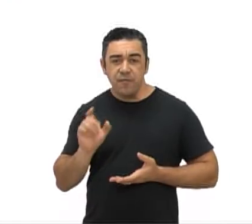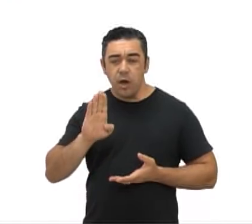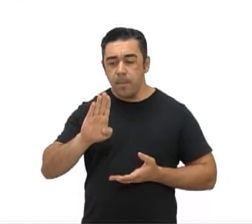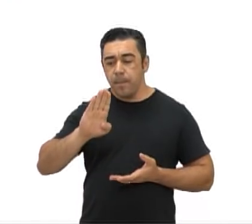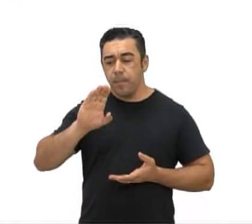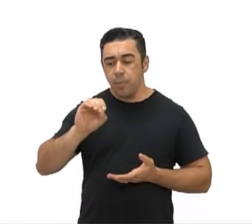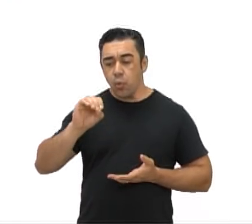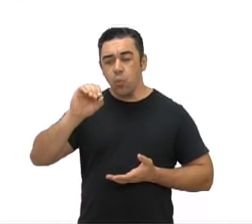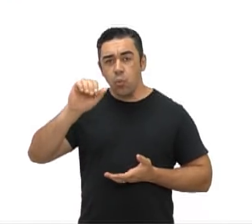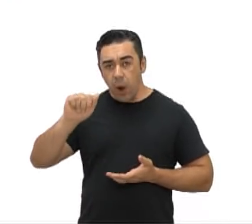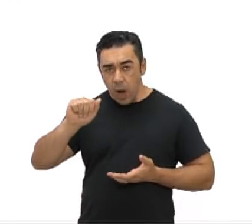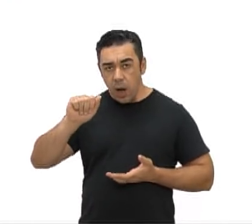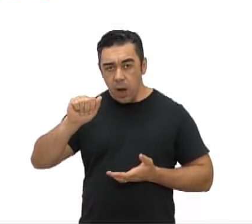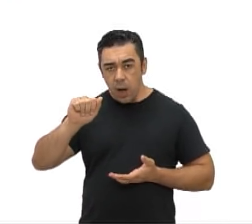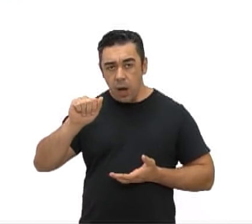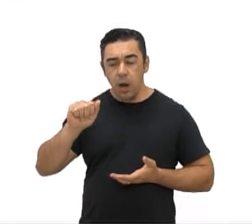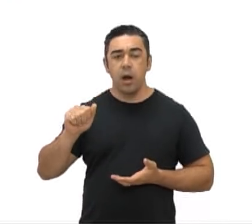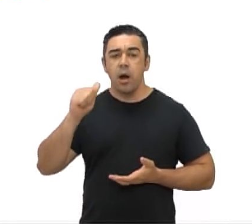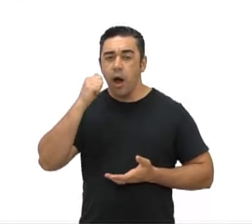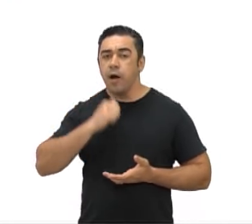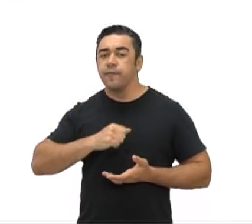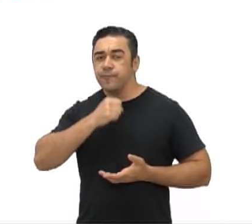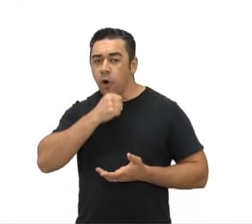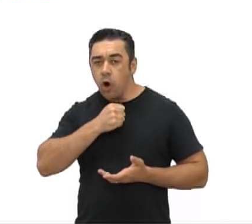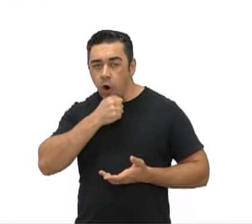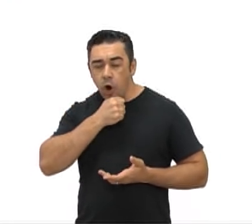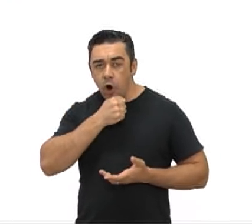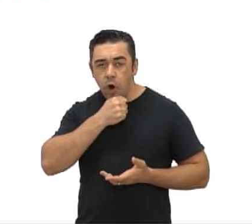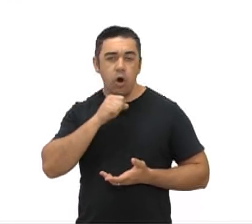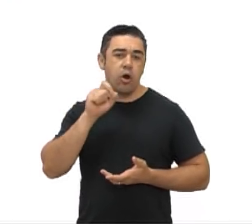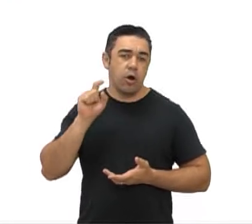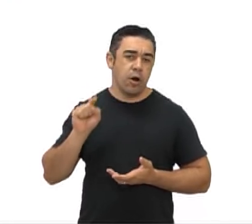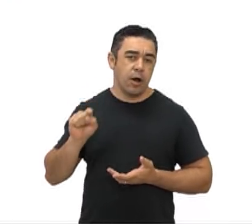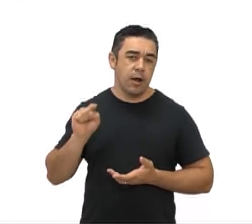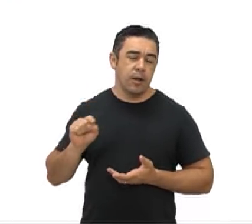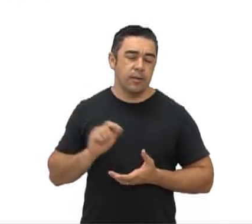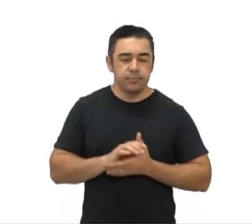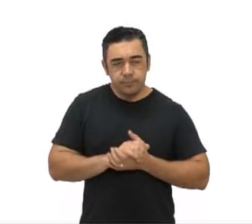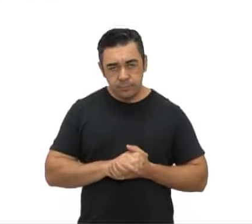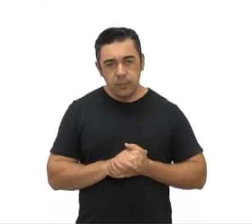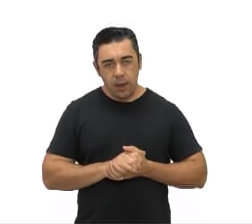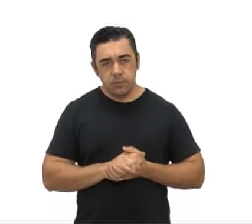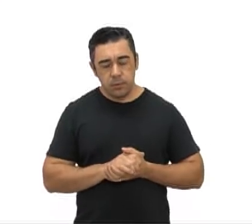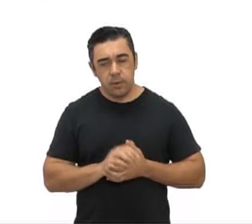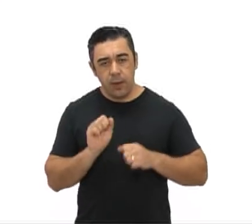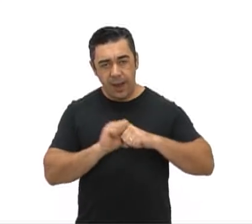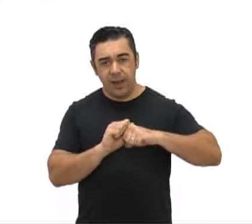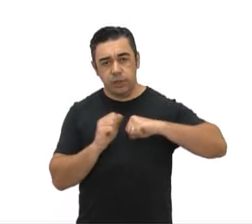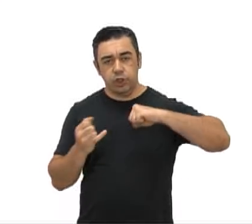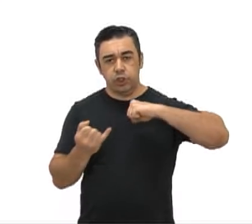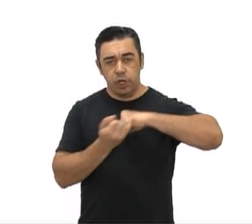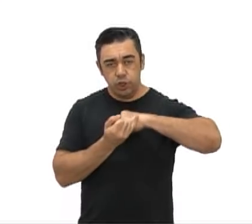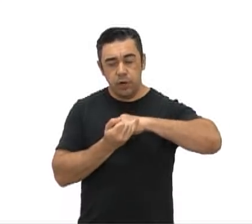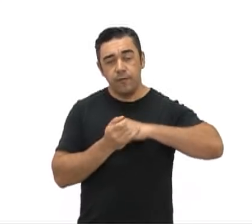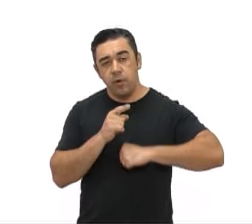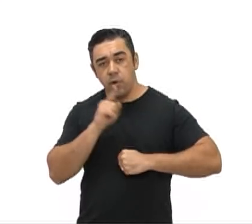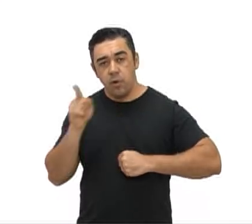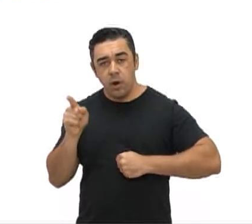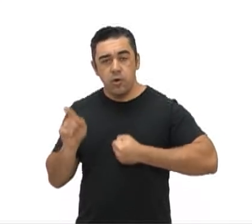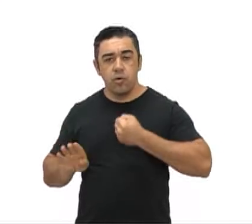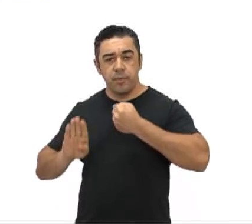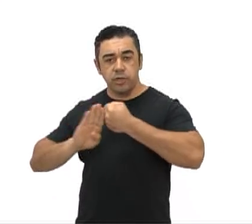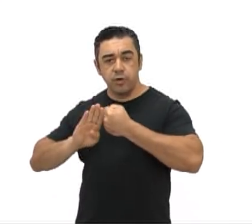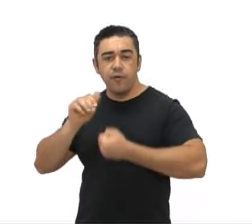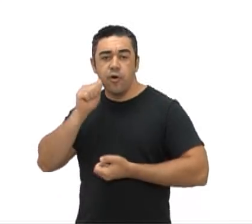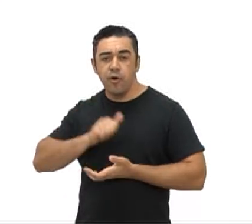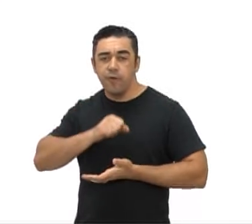né? A gente tem ali a boa avó que estava de cama por se achar adoentada, gritou-lhe. Então, esse boa se refere